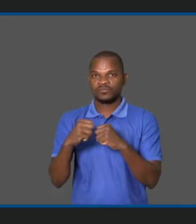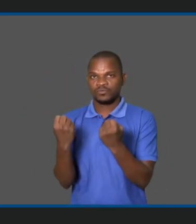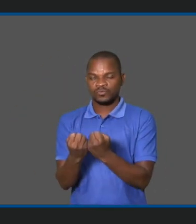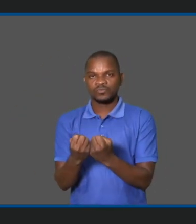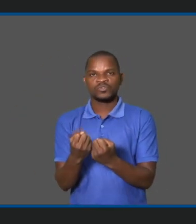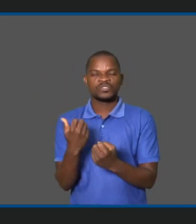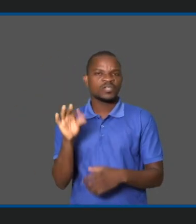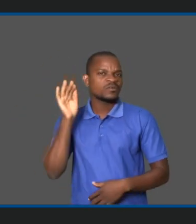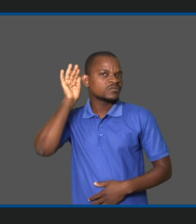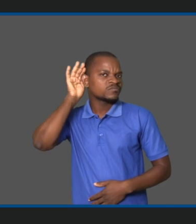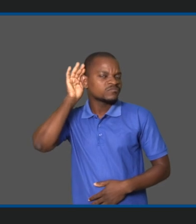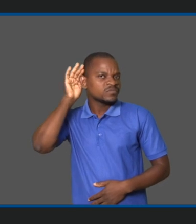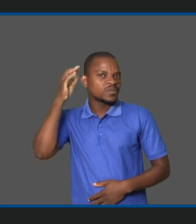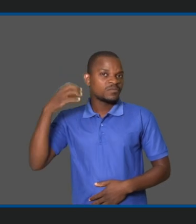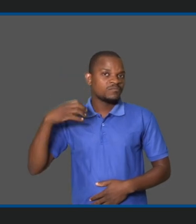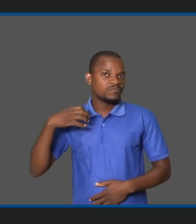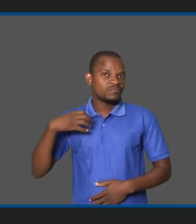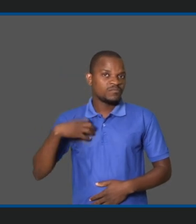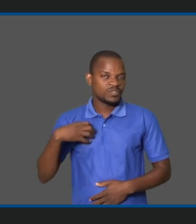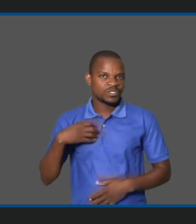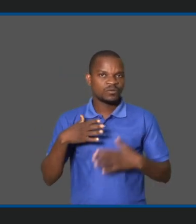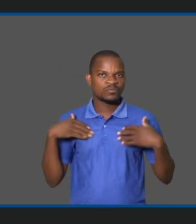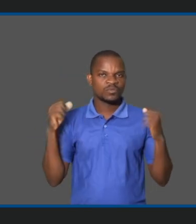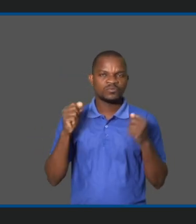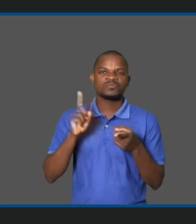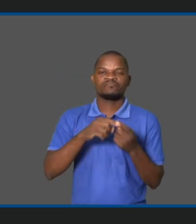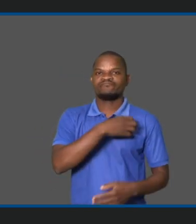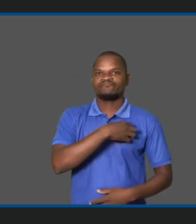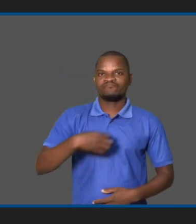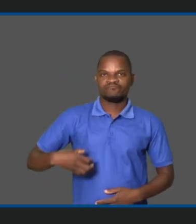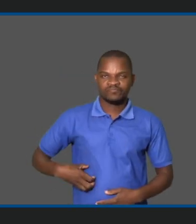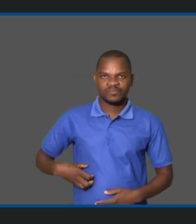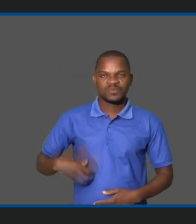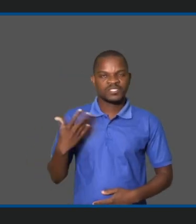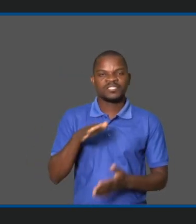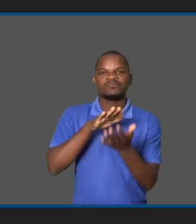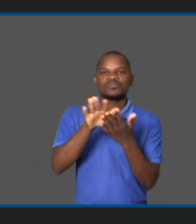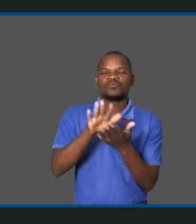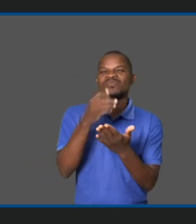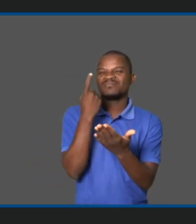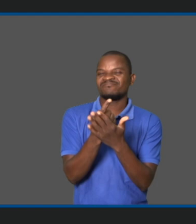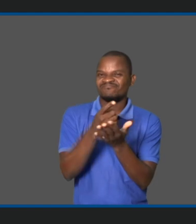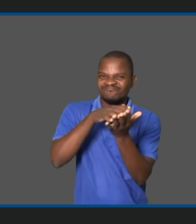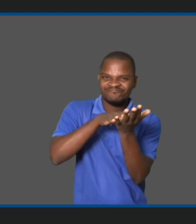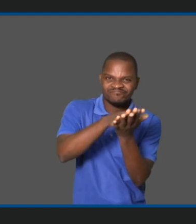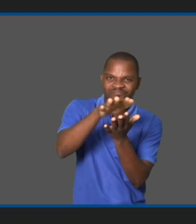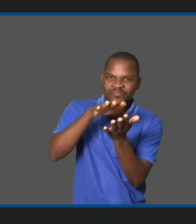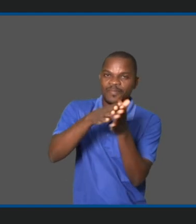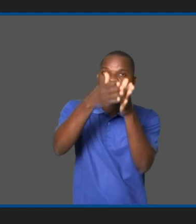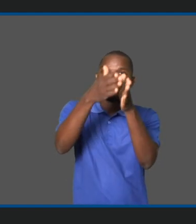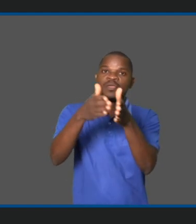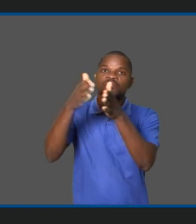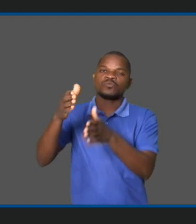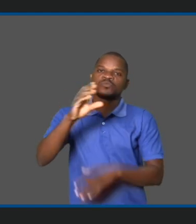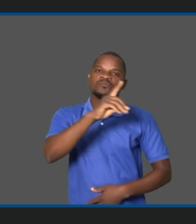e sensibilizar os colegas com deficiência para se manterem em casa, de modo que não